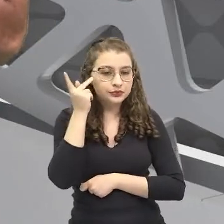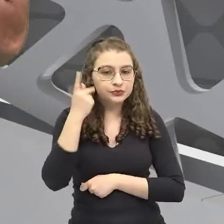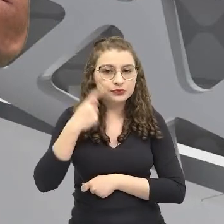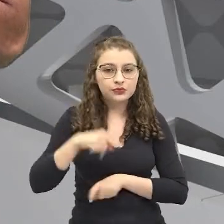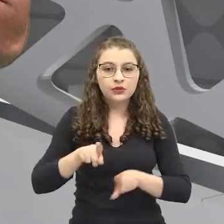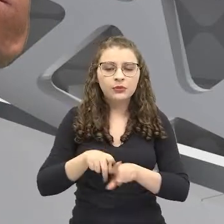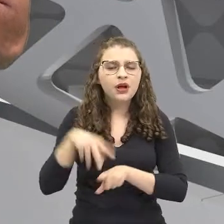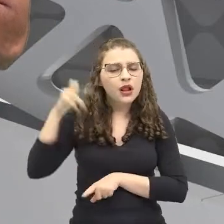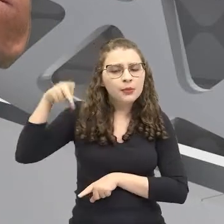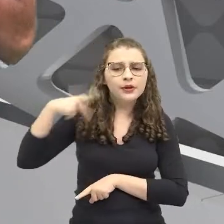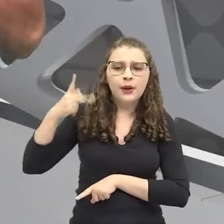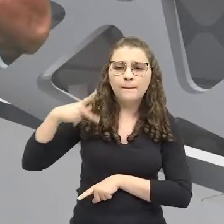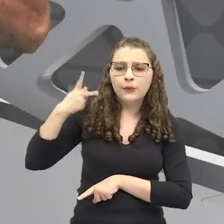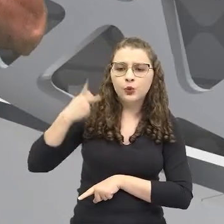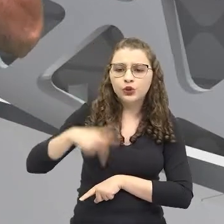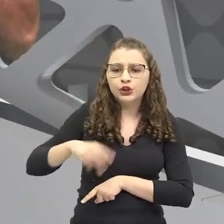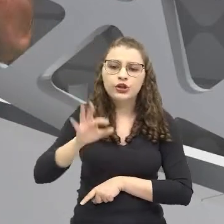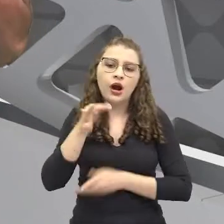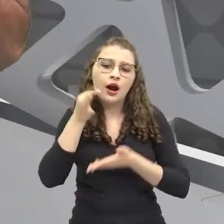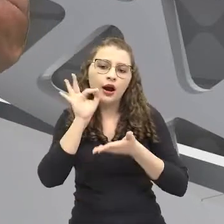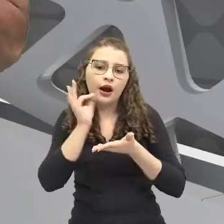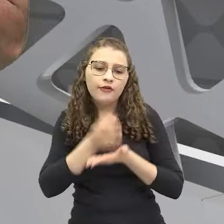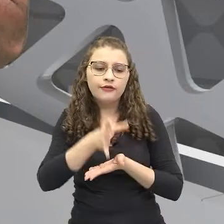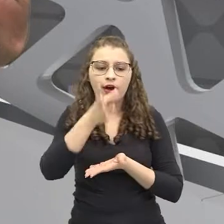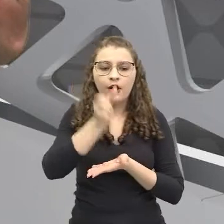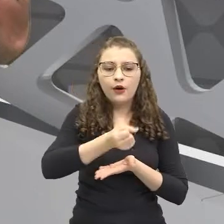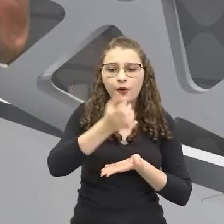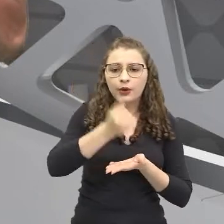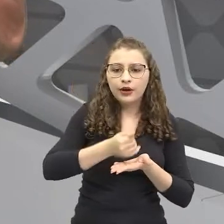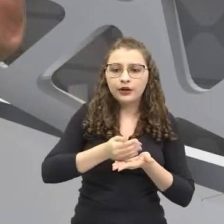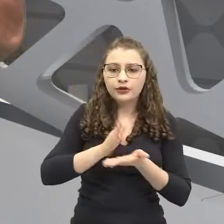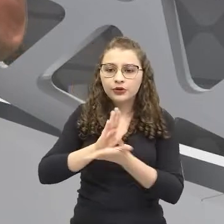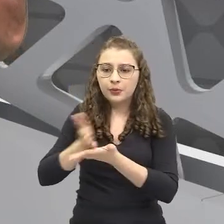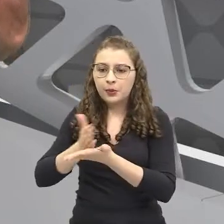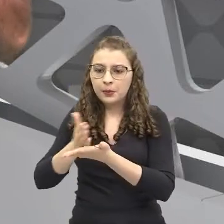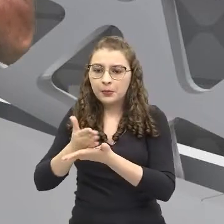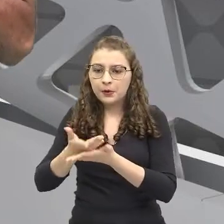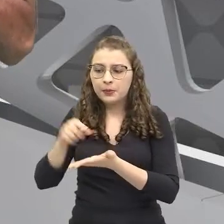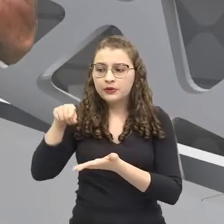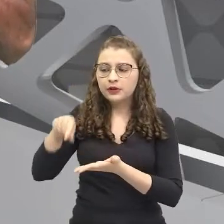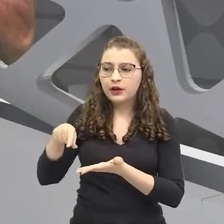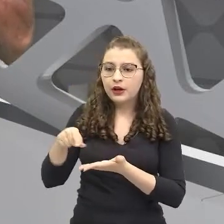da política café com leite, onde ficavam se dividindo ali entre presidentes brasileiros,